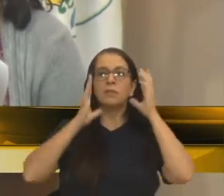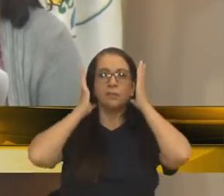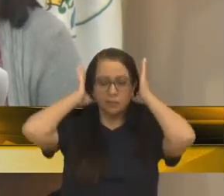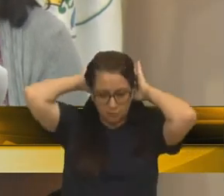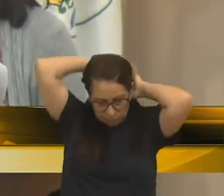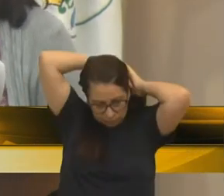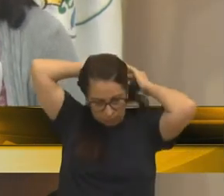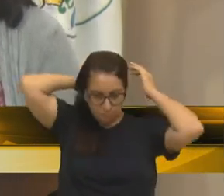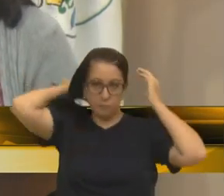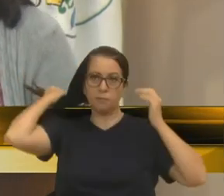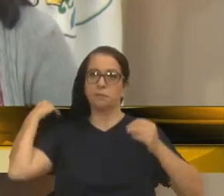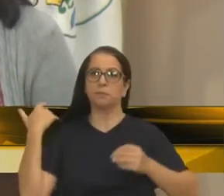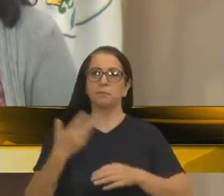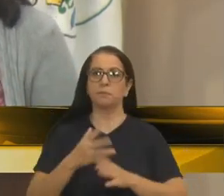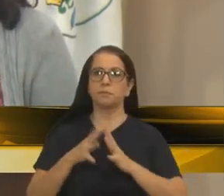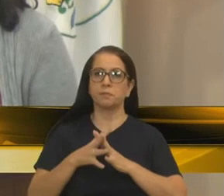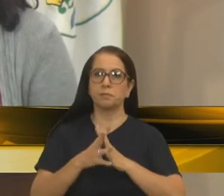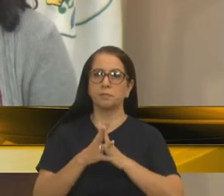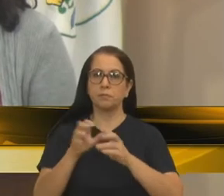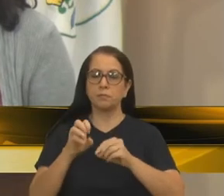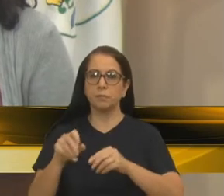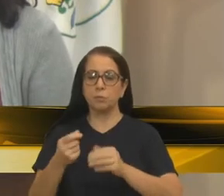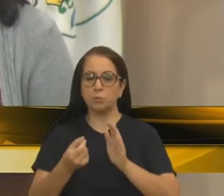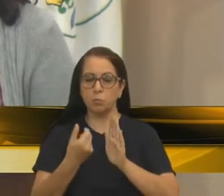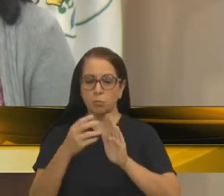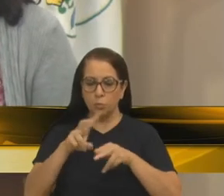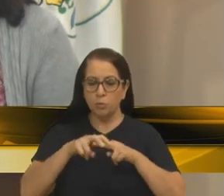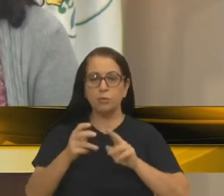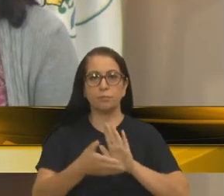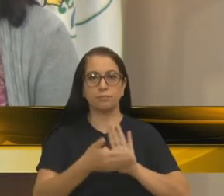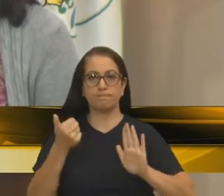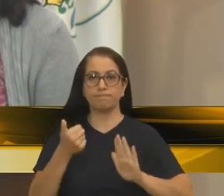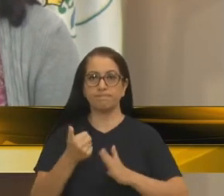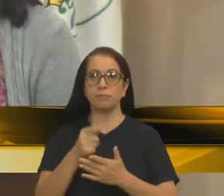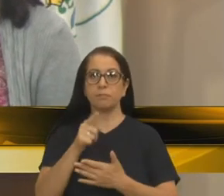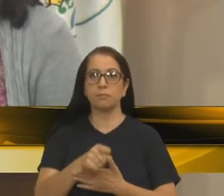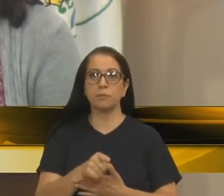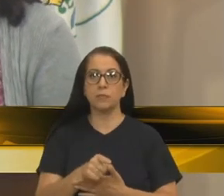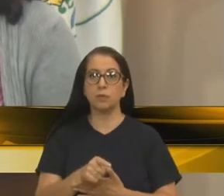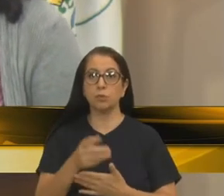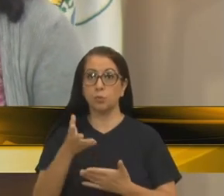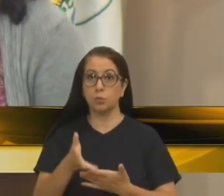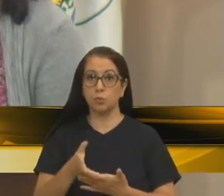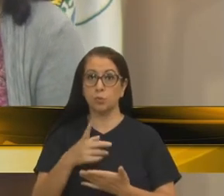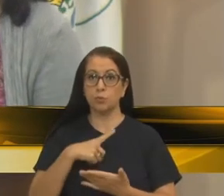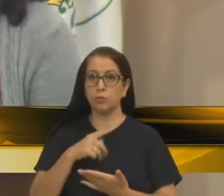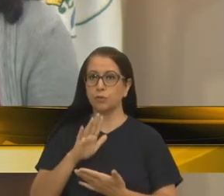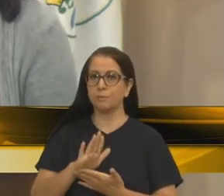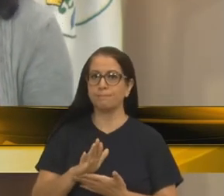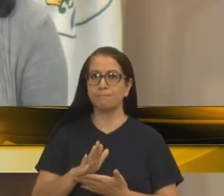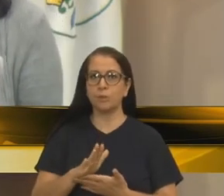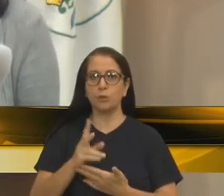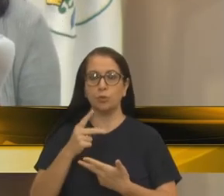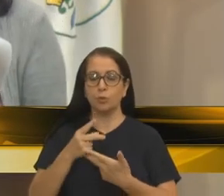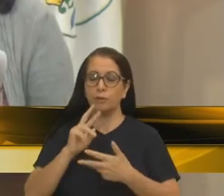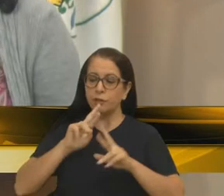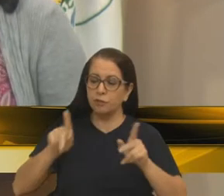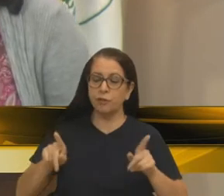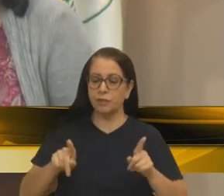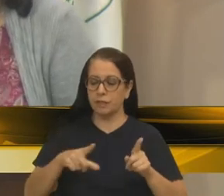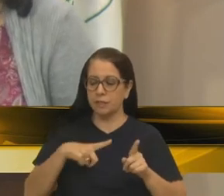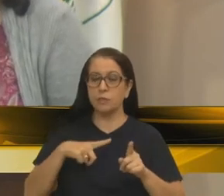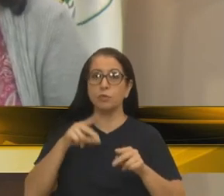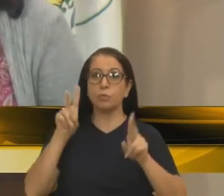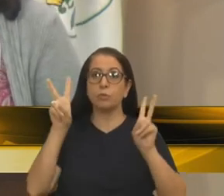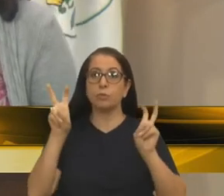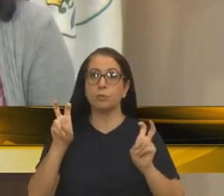confusão na rede de ensino e que, por isso, deveria ser retirado. No entanto, aqui na atualidade, intensificou-se as diferenças acerca do